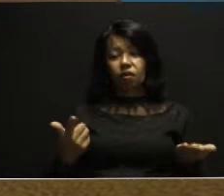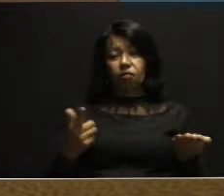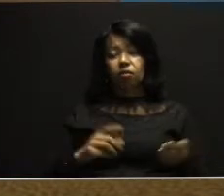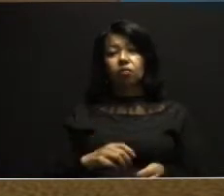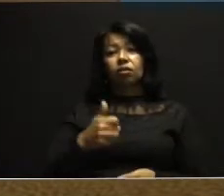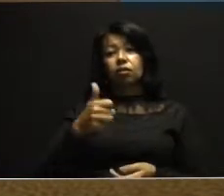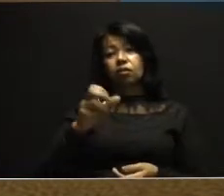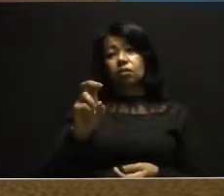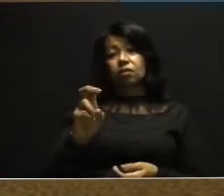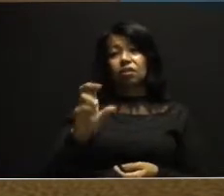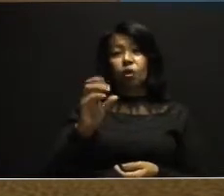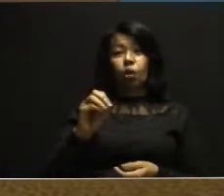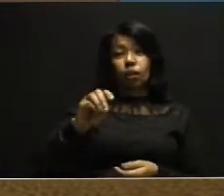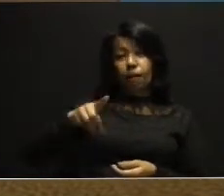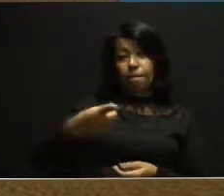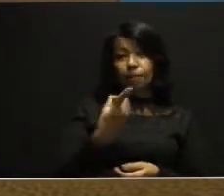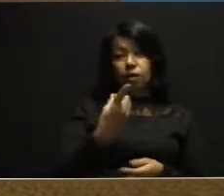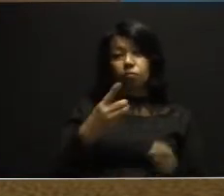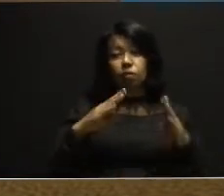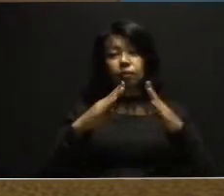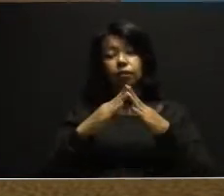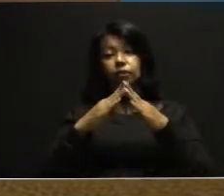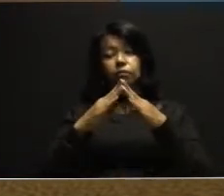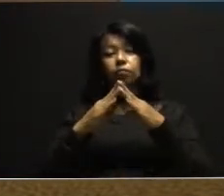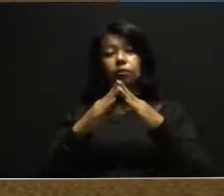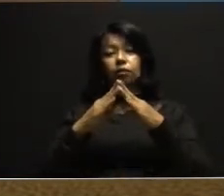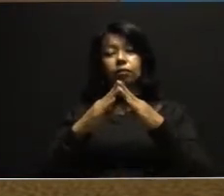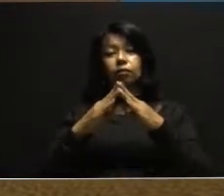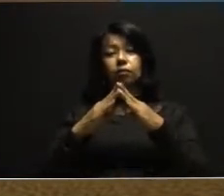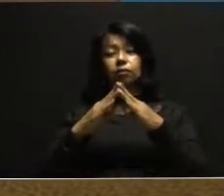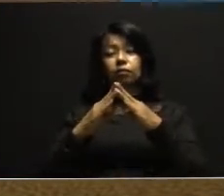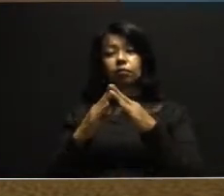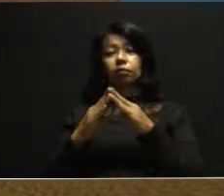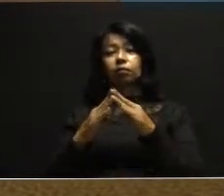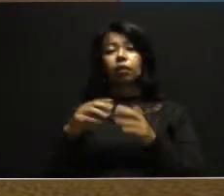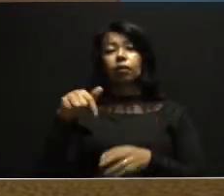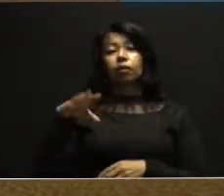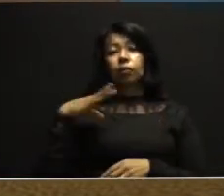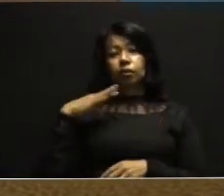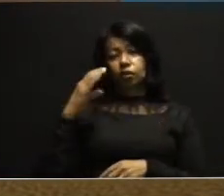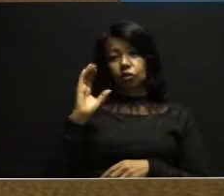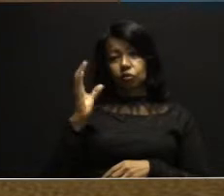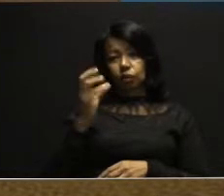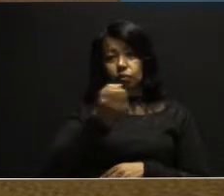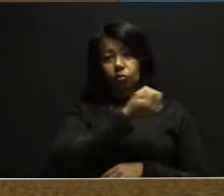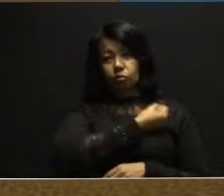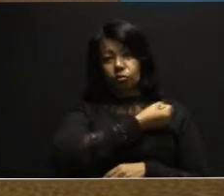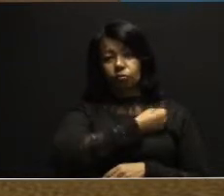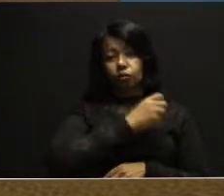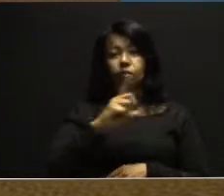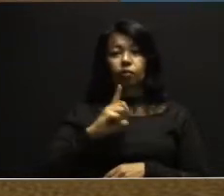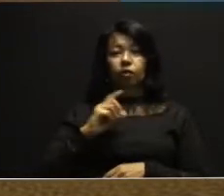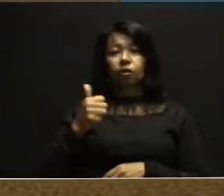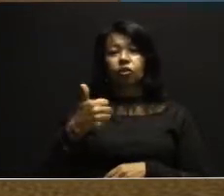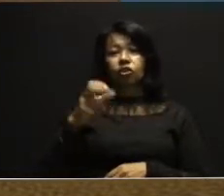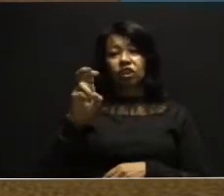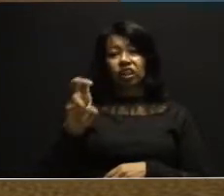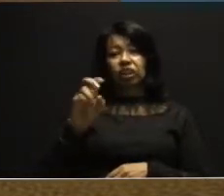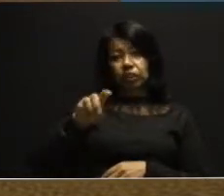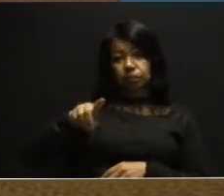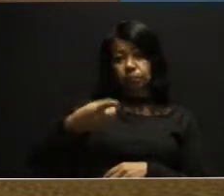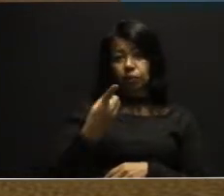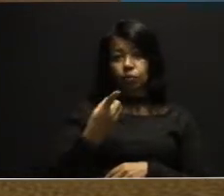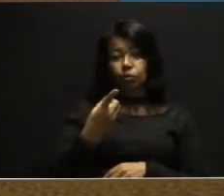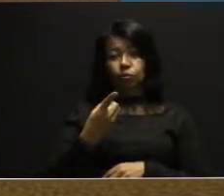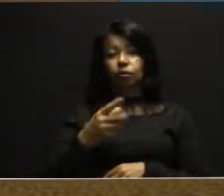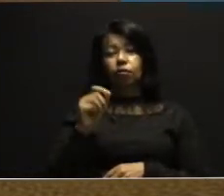habitações na Baixada Santista. Aqui para a cidade de Cubatão, o número que eu tenho aqui é de 15 mil.